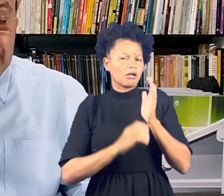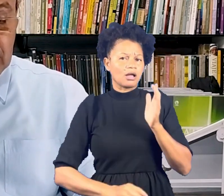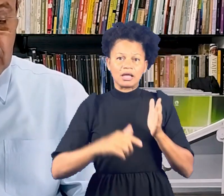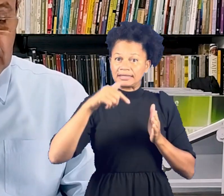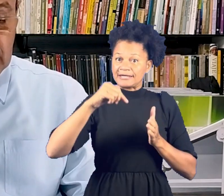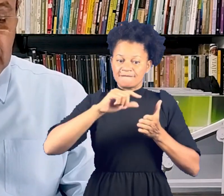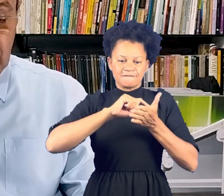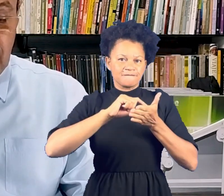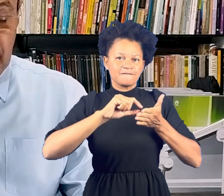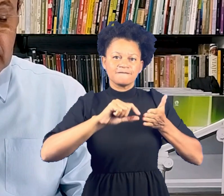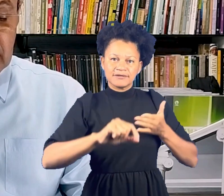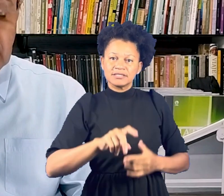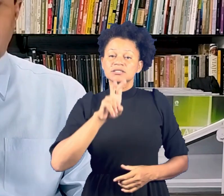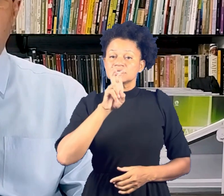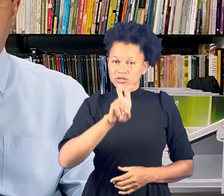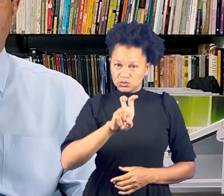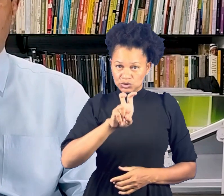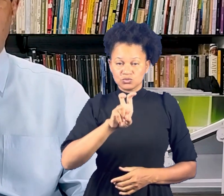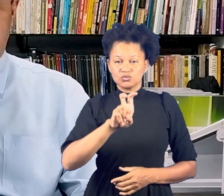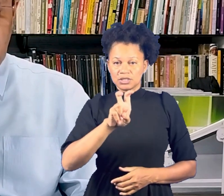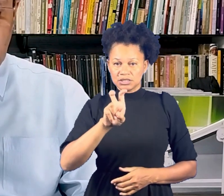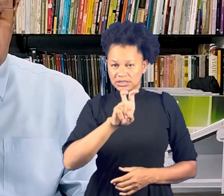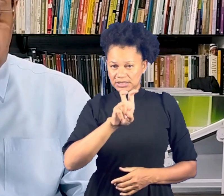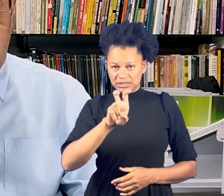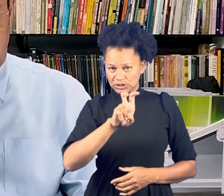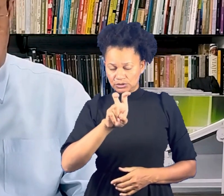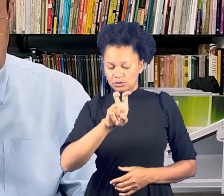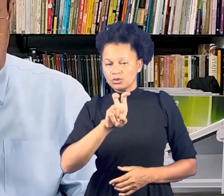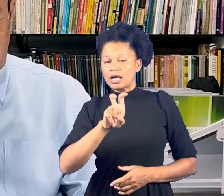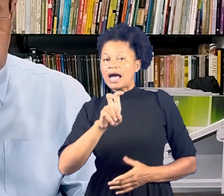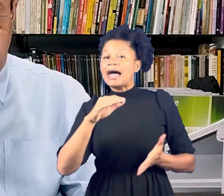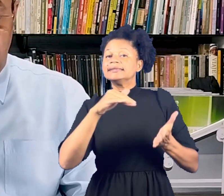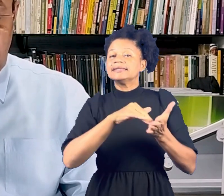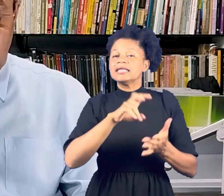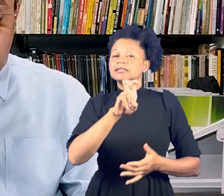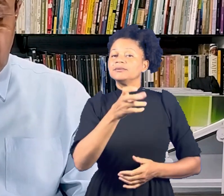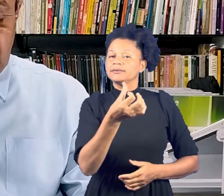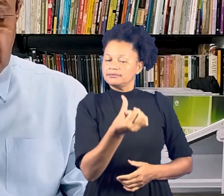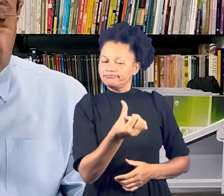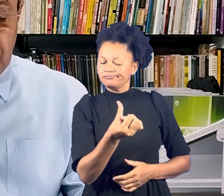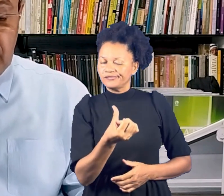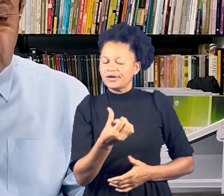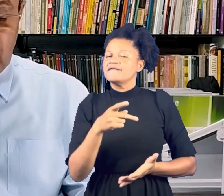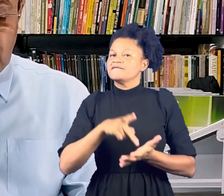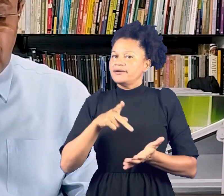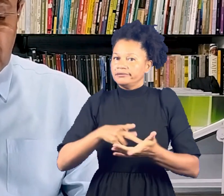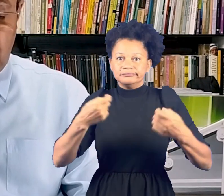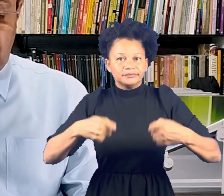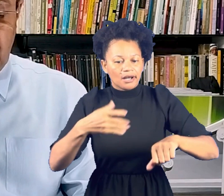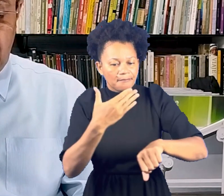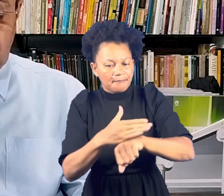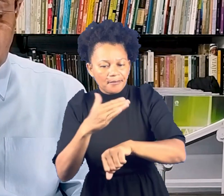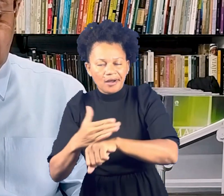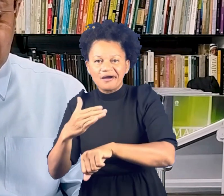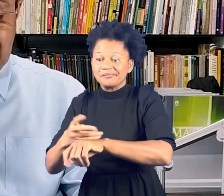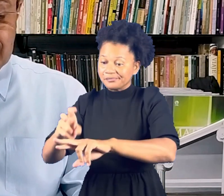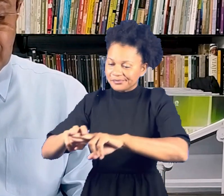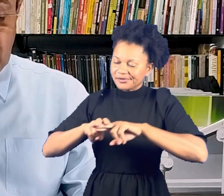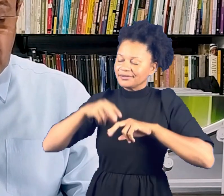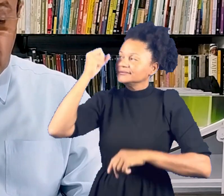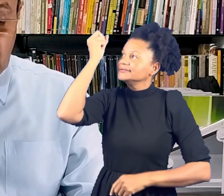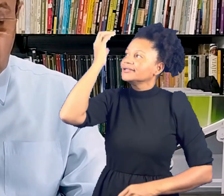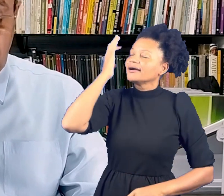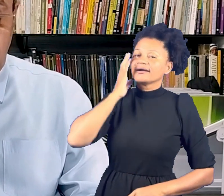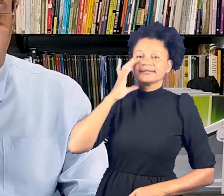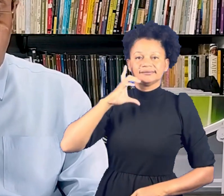capítulo 7, versículos 55 e 56. Nossa verdade prática nos diz: por intermédio da